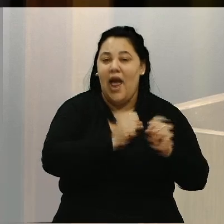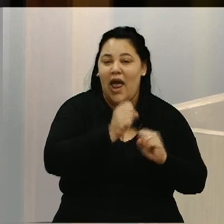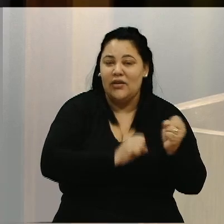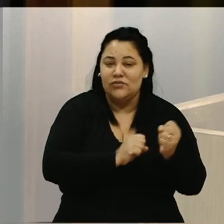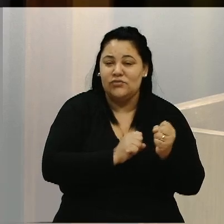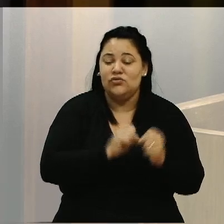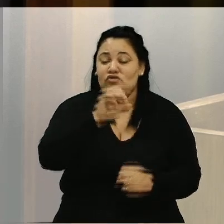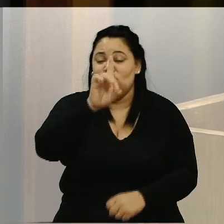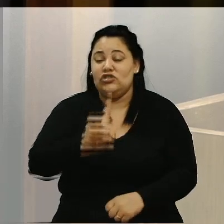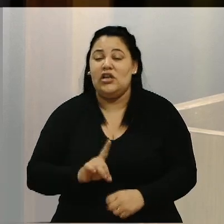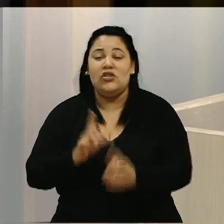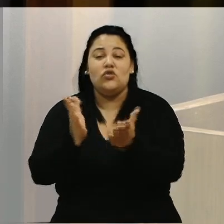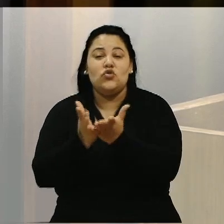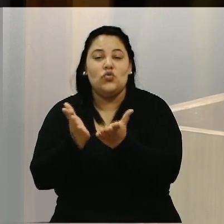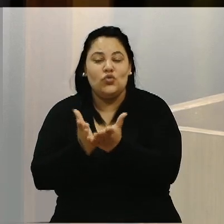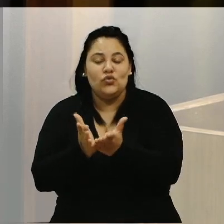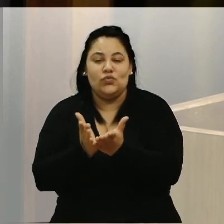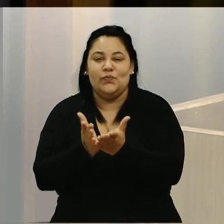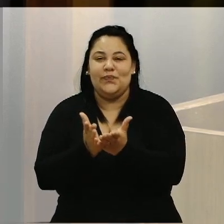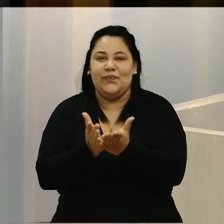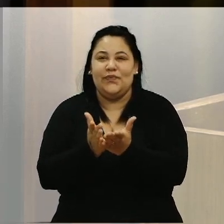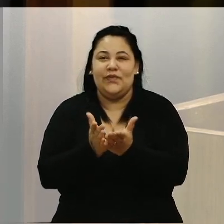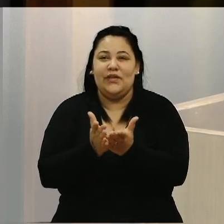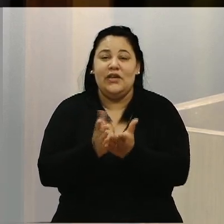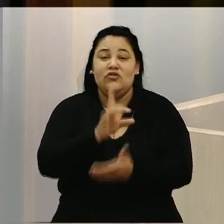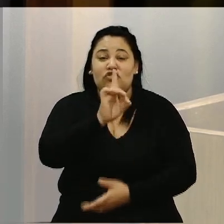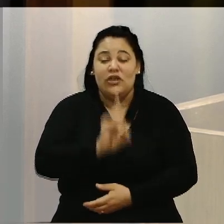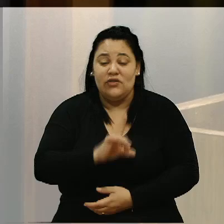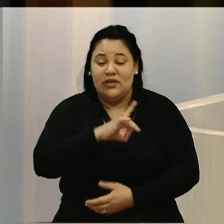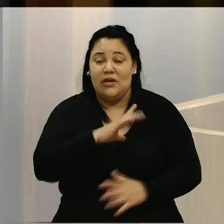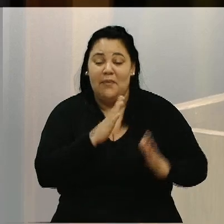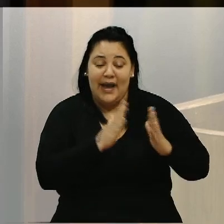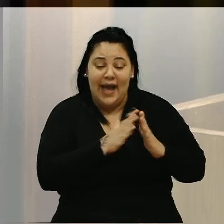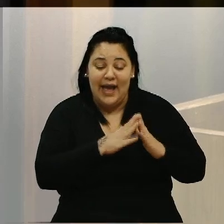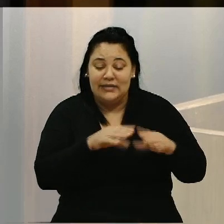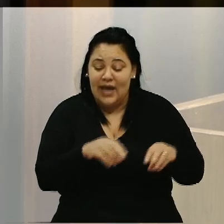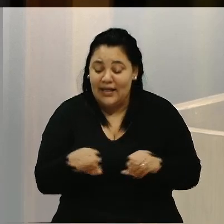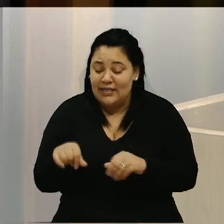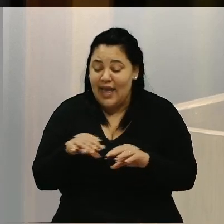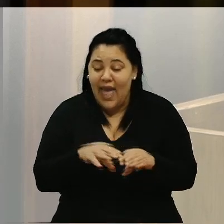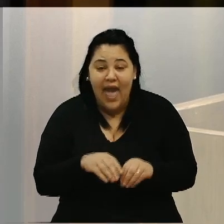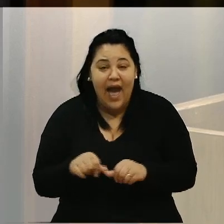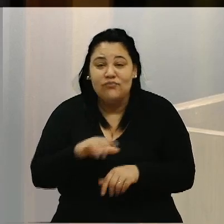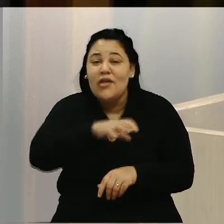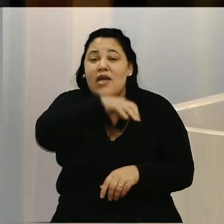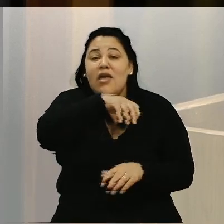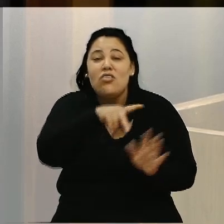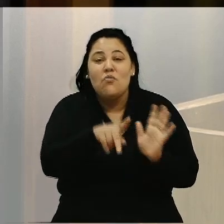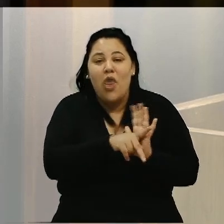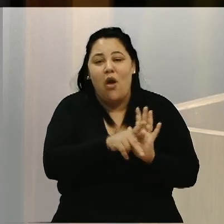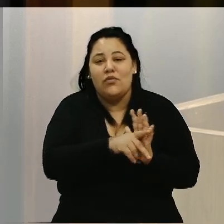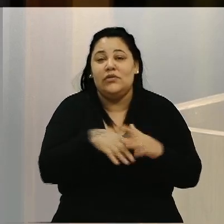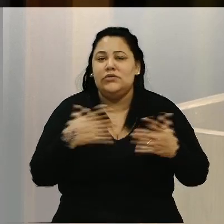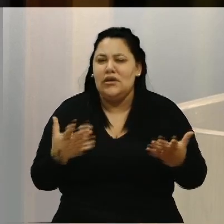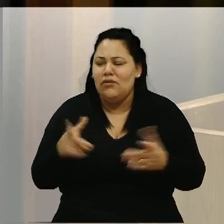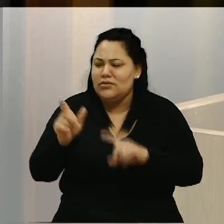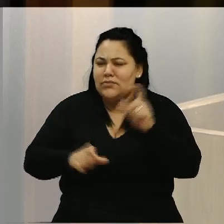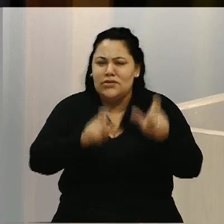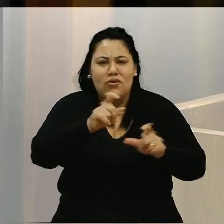ao estudo, o direito à casa própria, à terra própria. Então, aqueles negros, eles